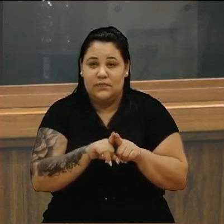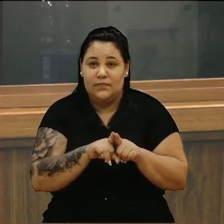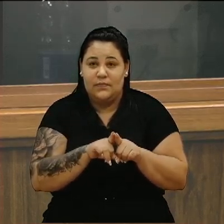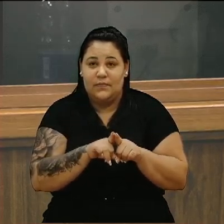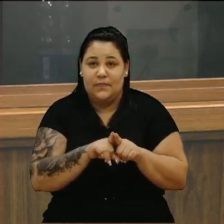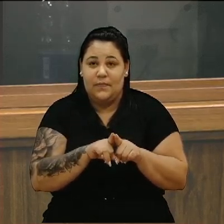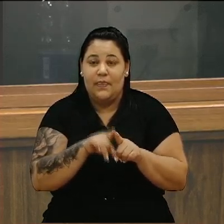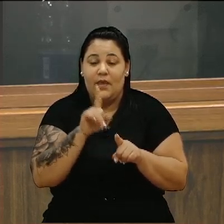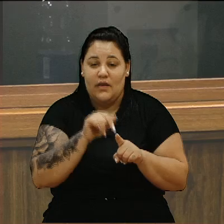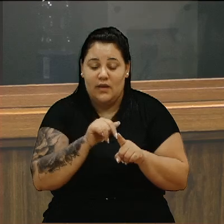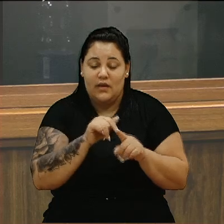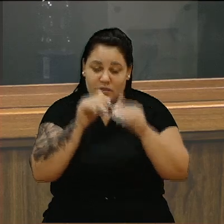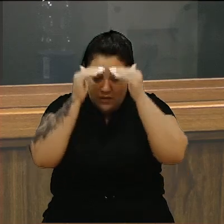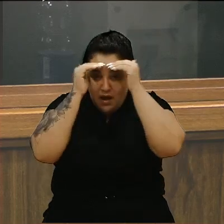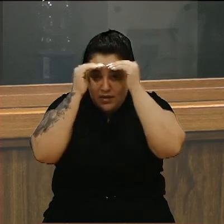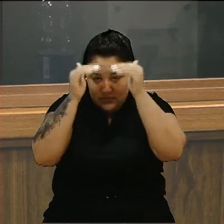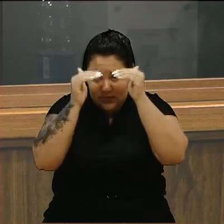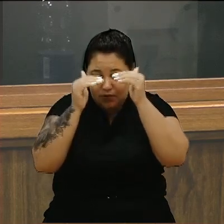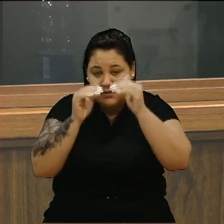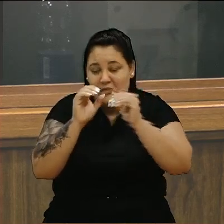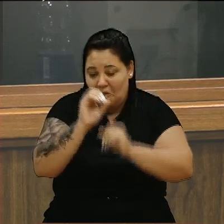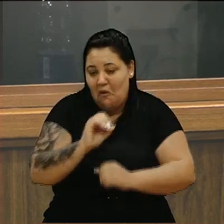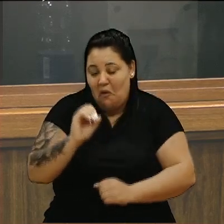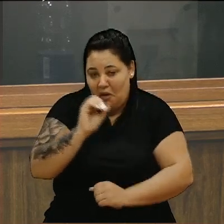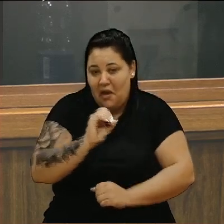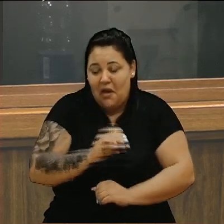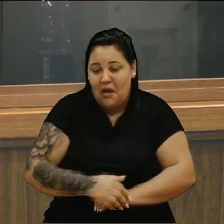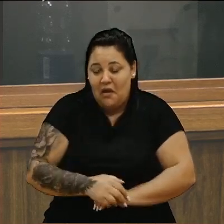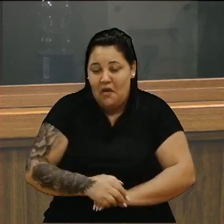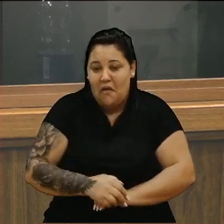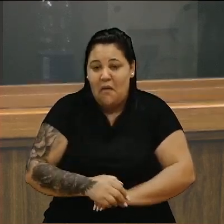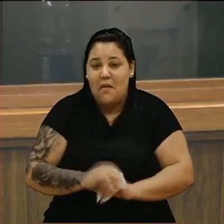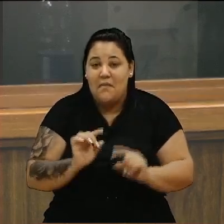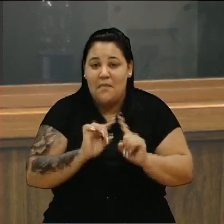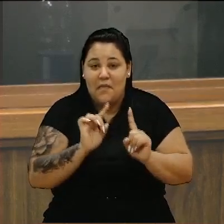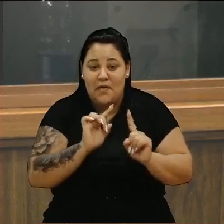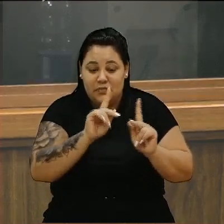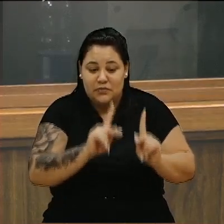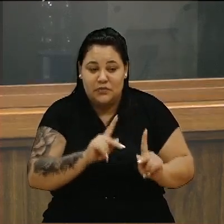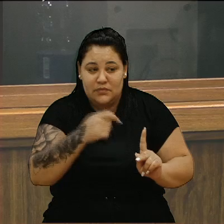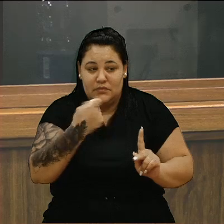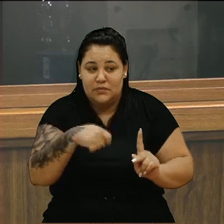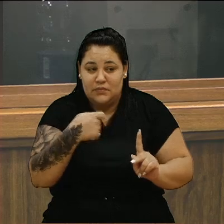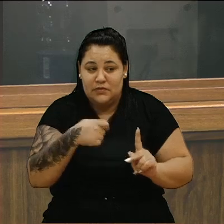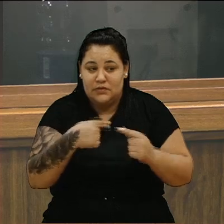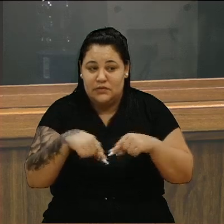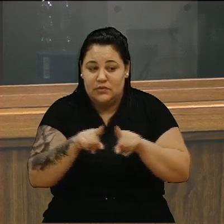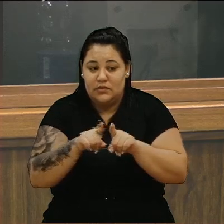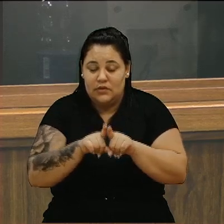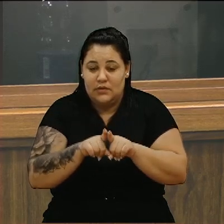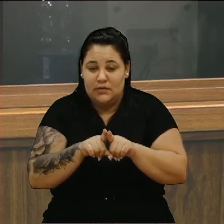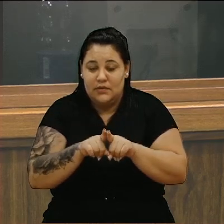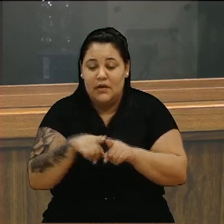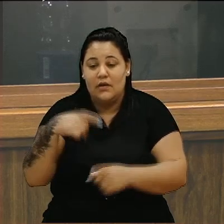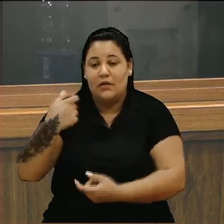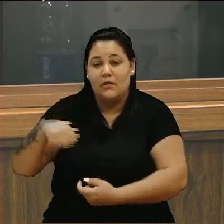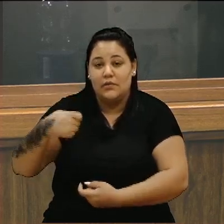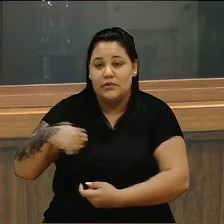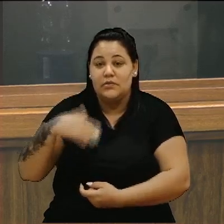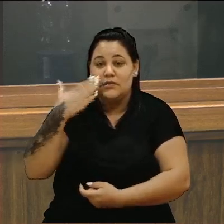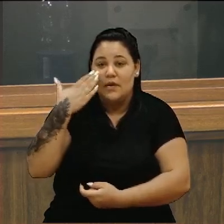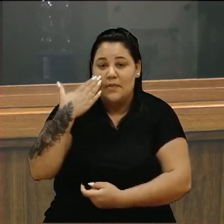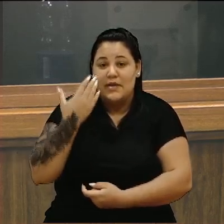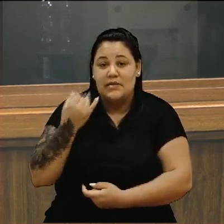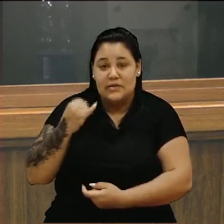que é louvável. Beleza, as pessoas precisam ter seu título de propriedade, eu preciso saber que finalmente